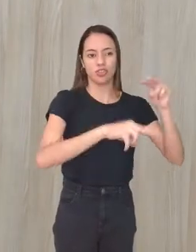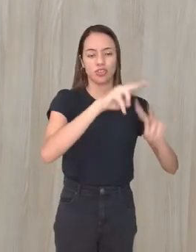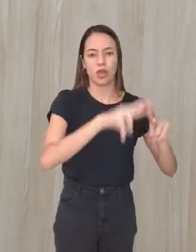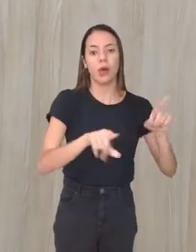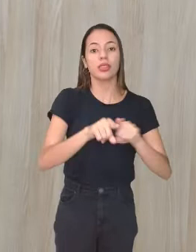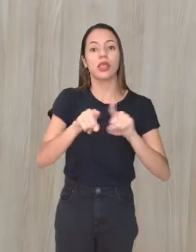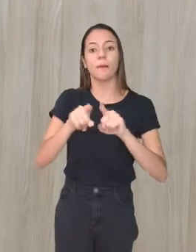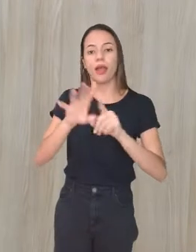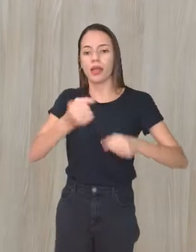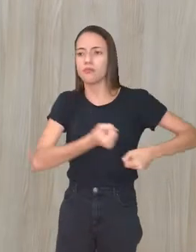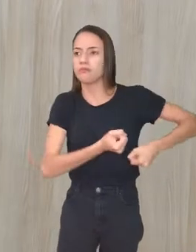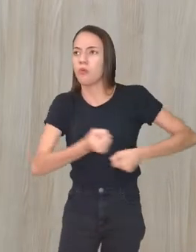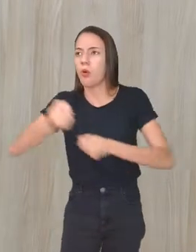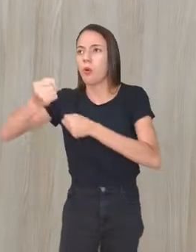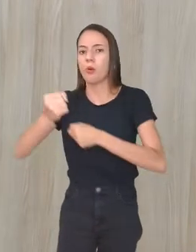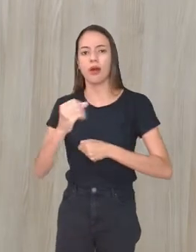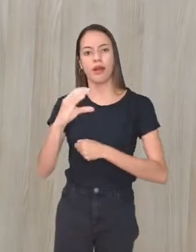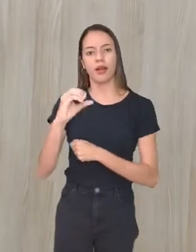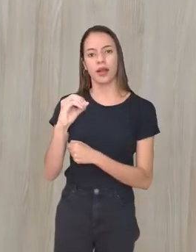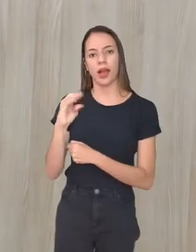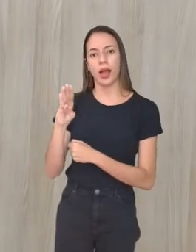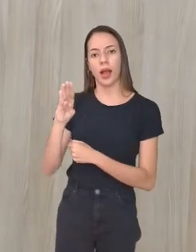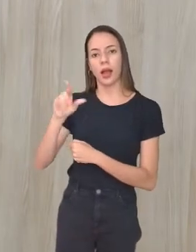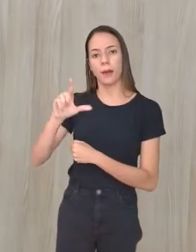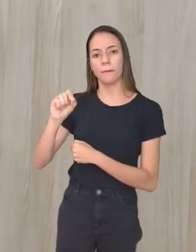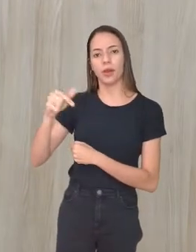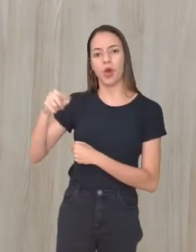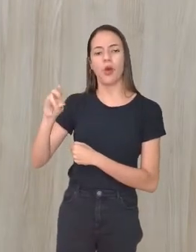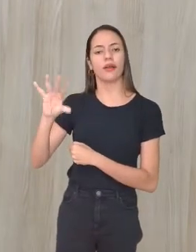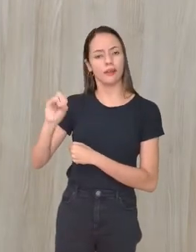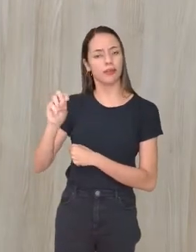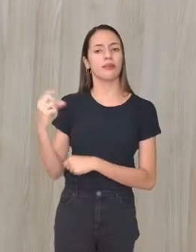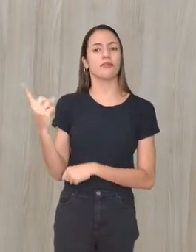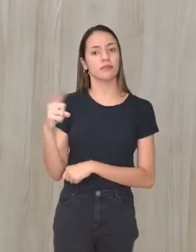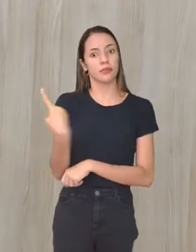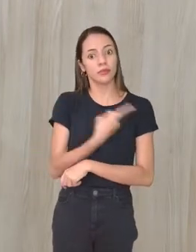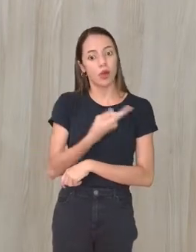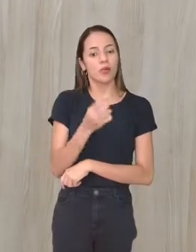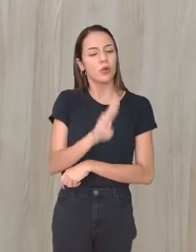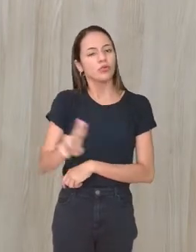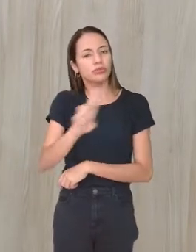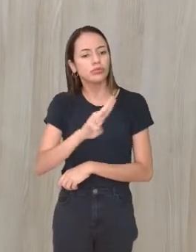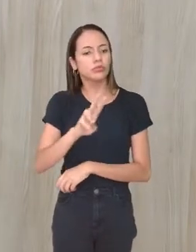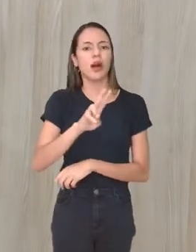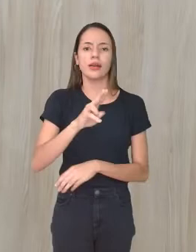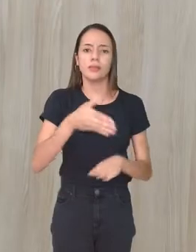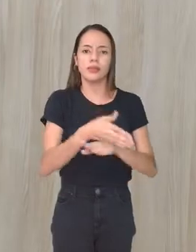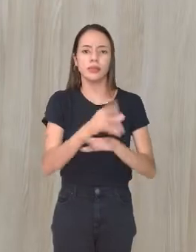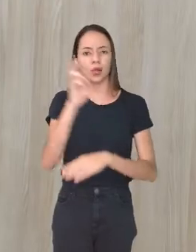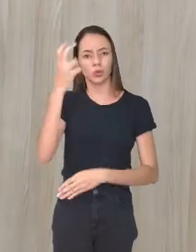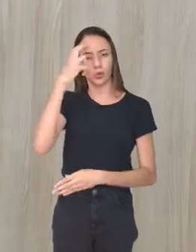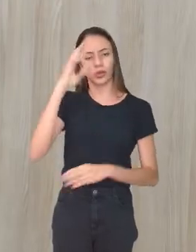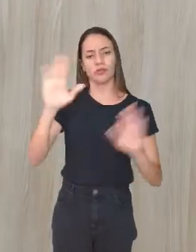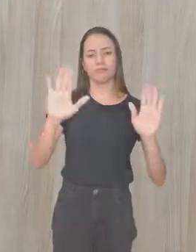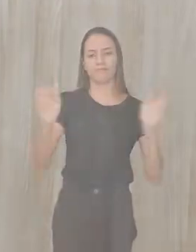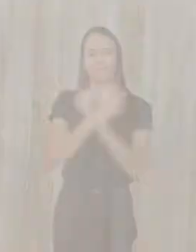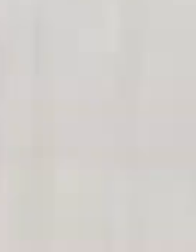são manifestações culturais, gente. Então vamos cada vez mais se apropriar da nossa cultura, porque ela é riquíssima. Um abraço.